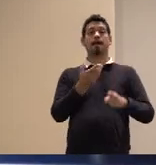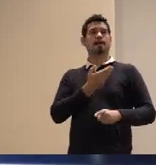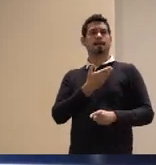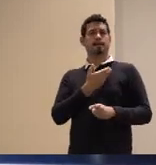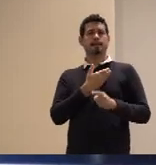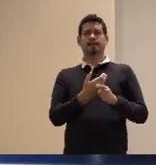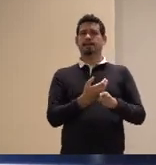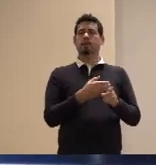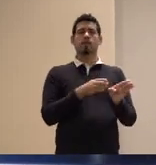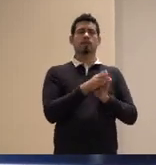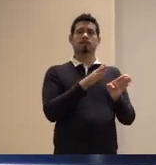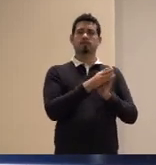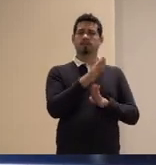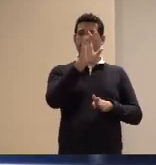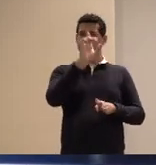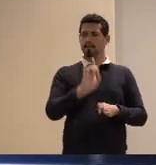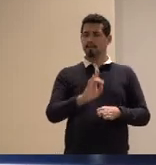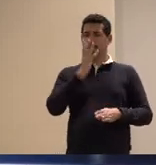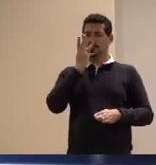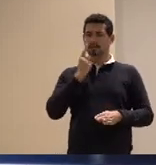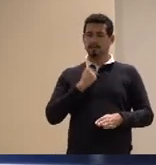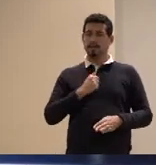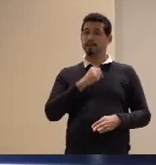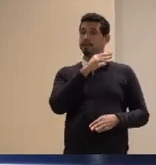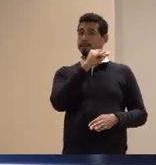Conselho Estadual de Direito da Criança e do Adolescente.